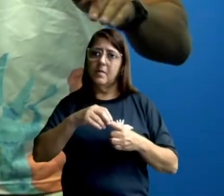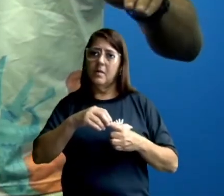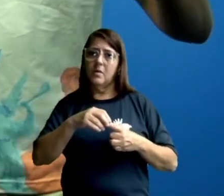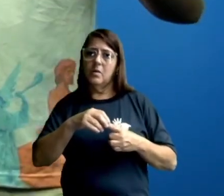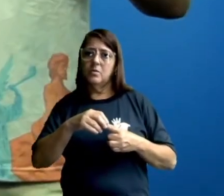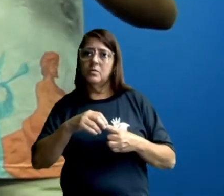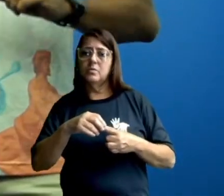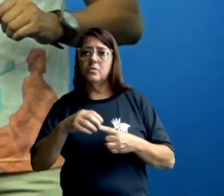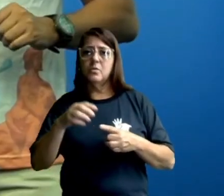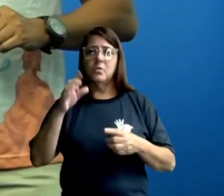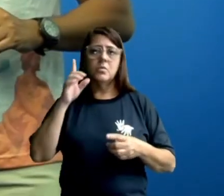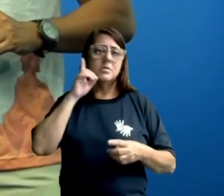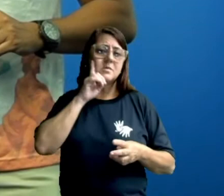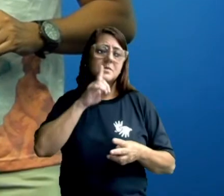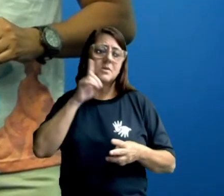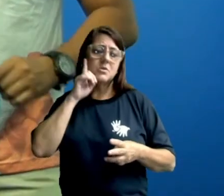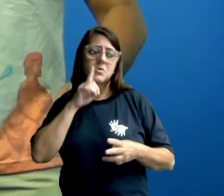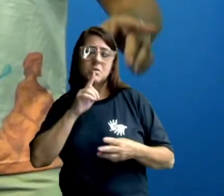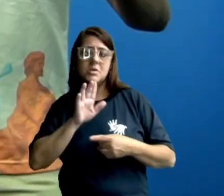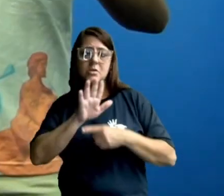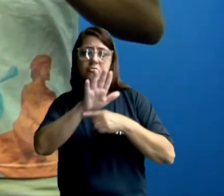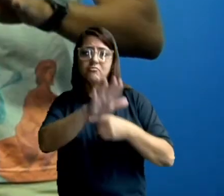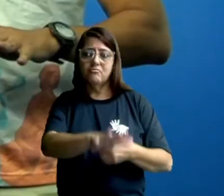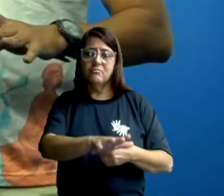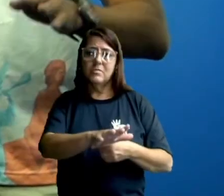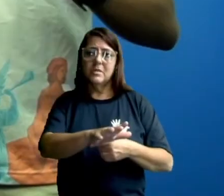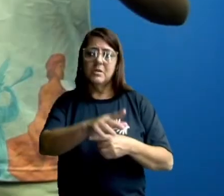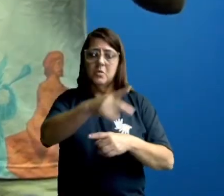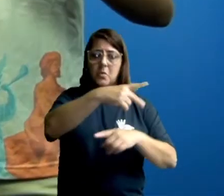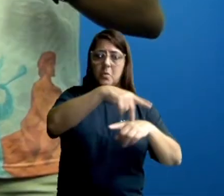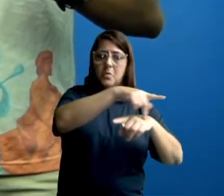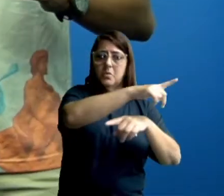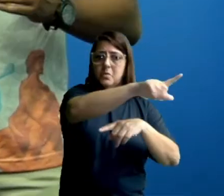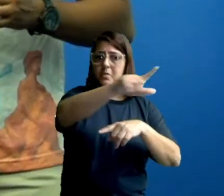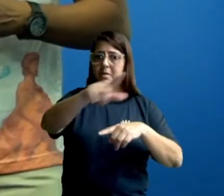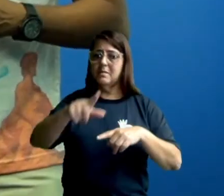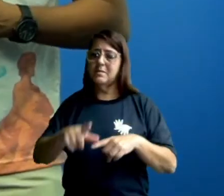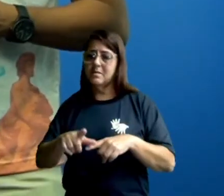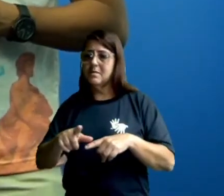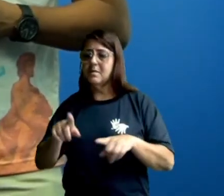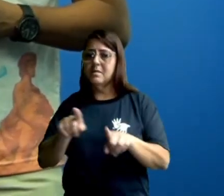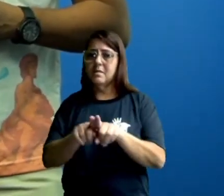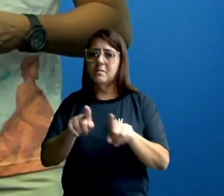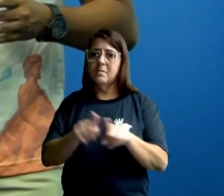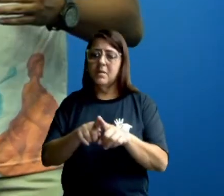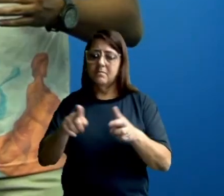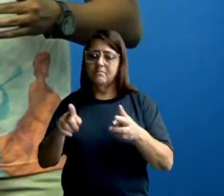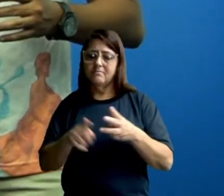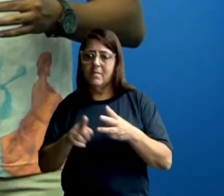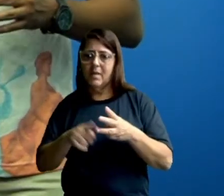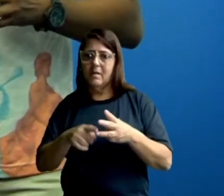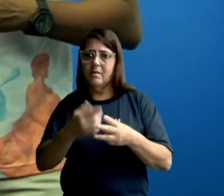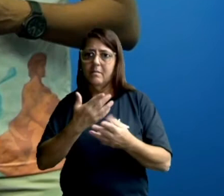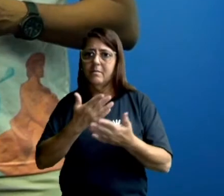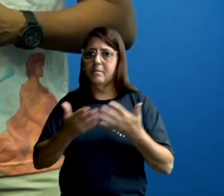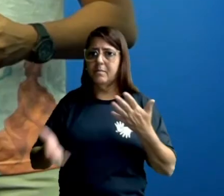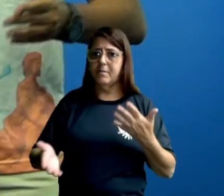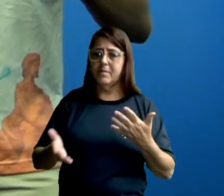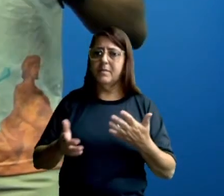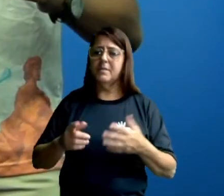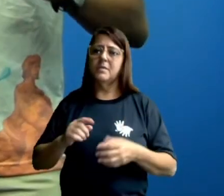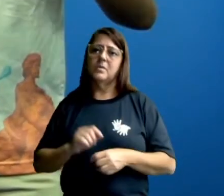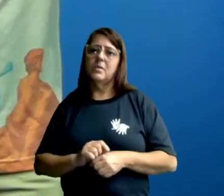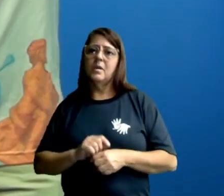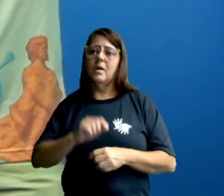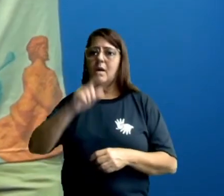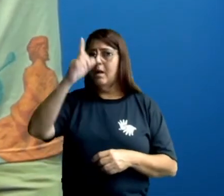Unidos apoiando os aliados. E, por último, a derrota japonesa, a derrota alemã,